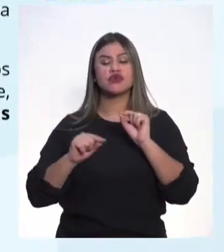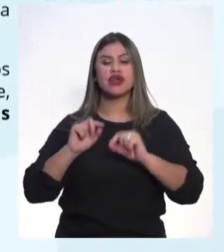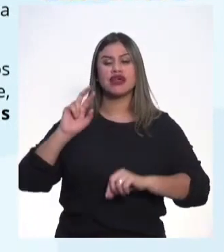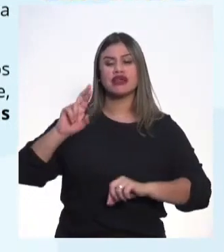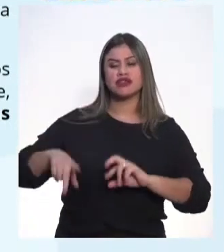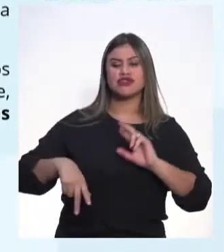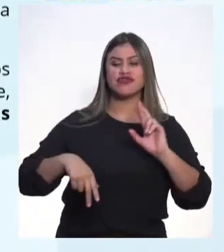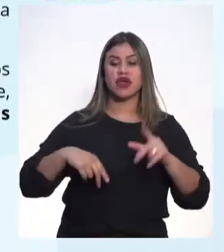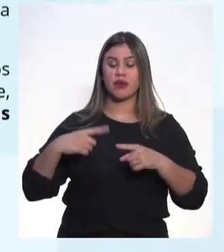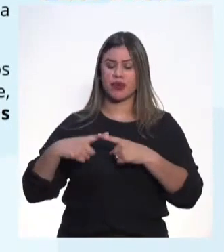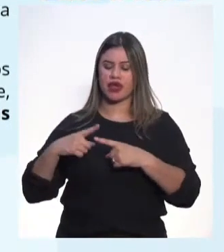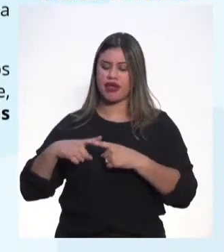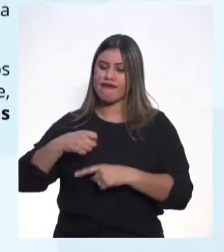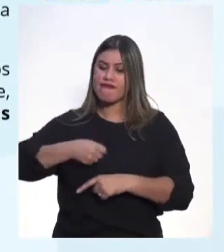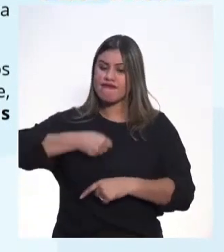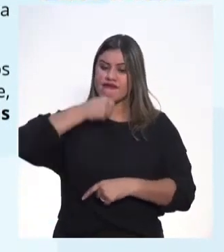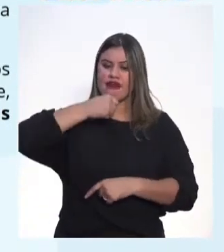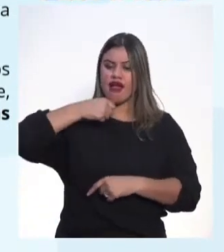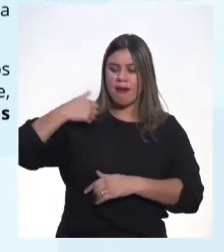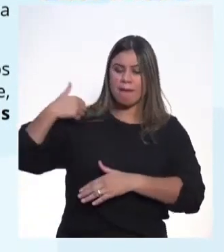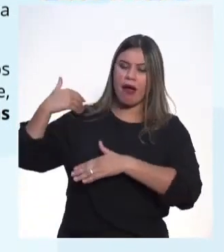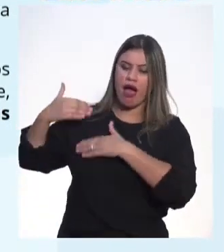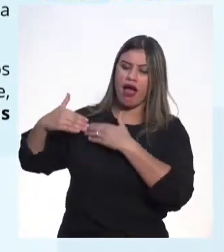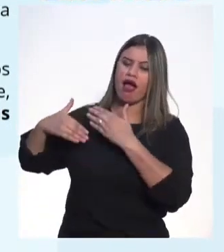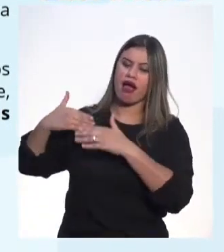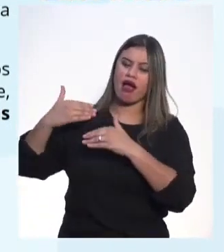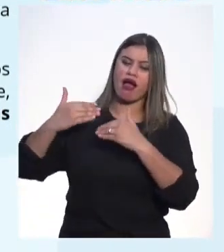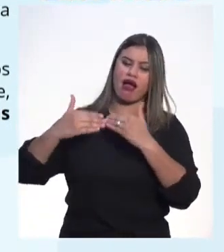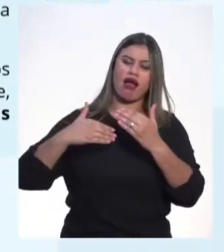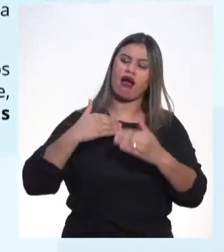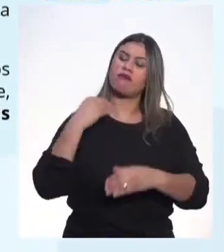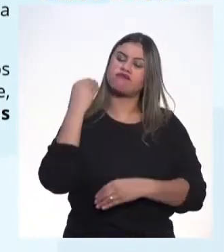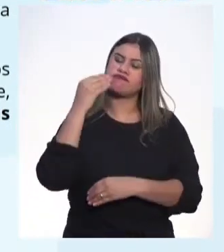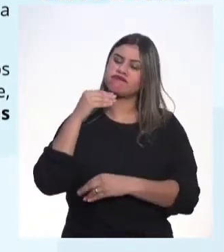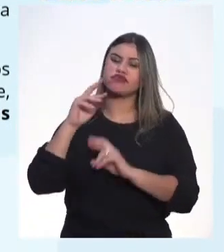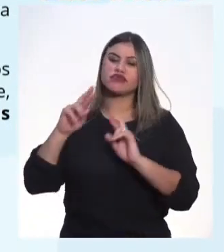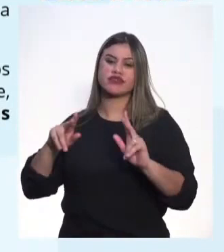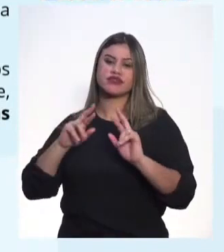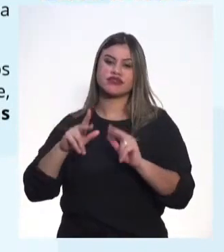que envelhecemos, porque nós passamos por diferentes experiências. Por